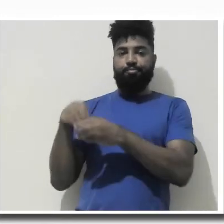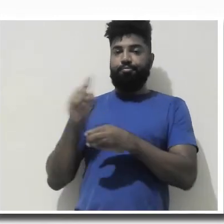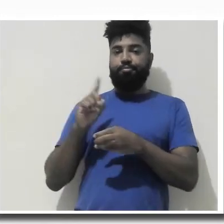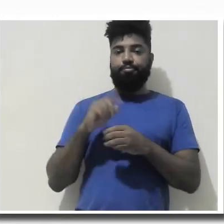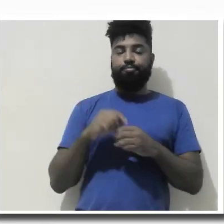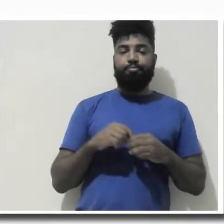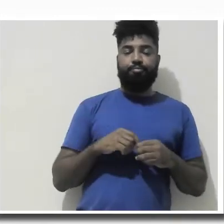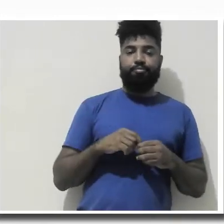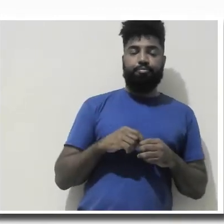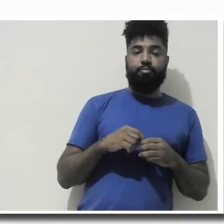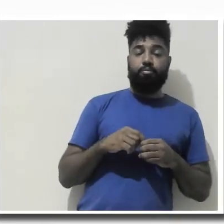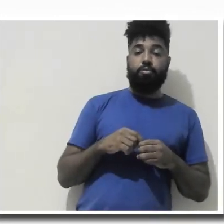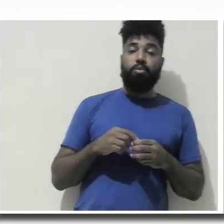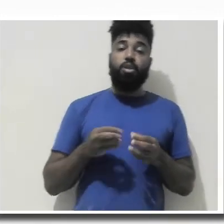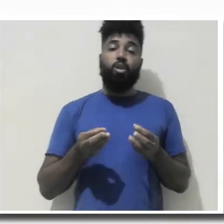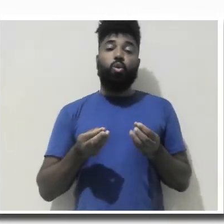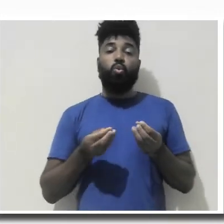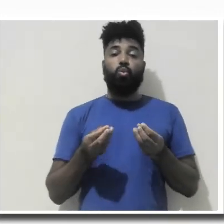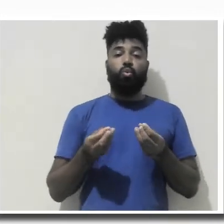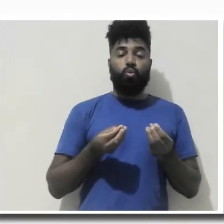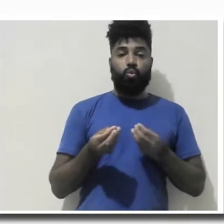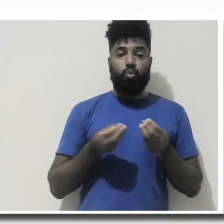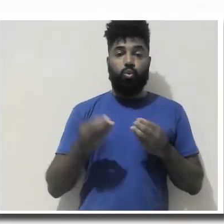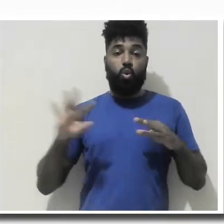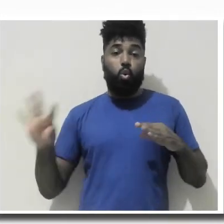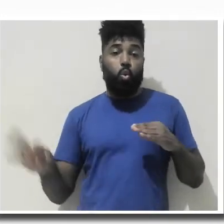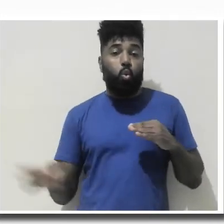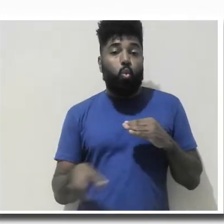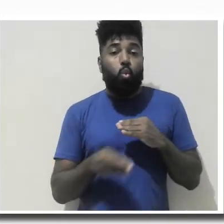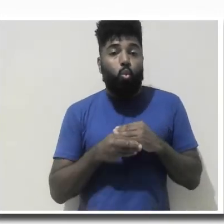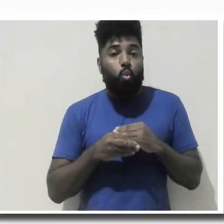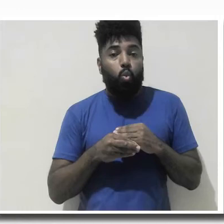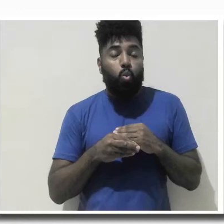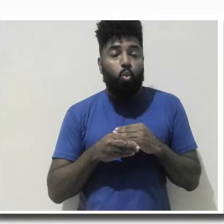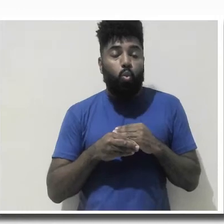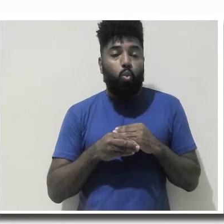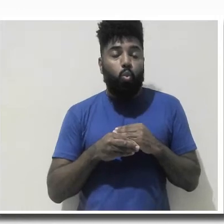o que seria aqui o complementar